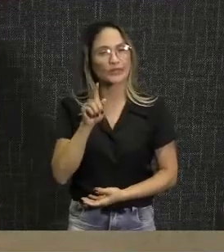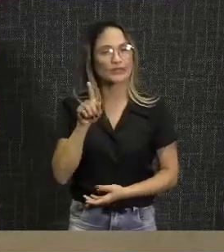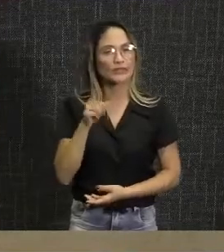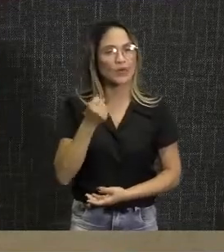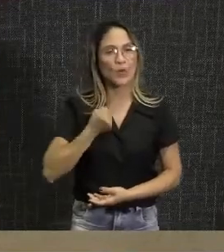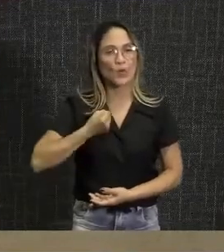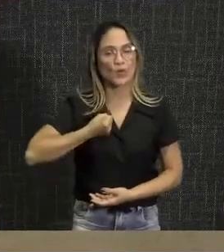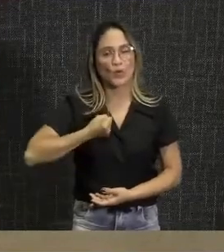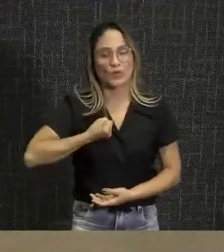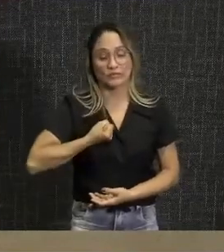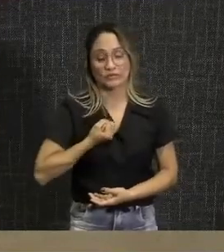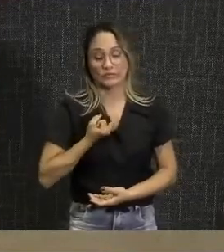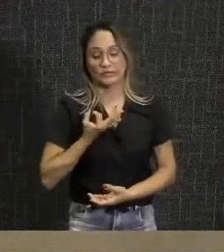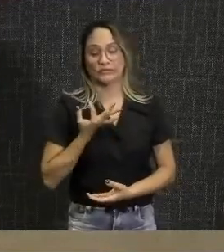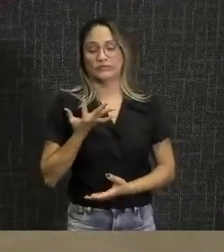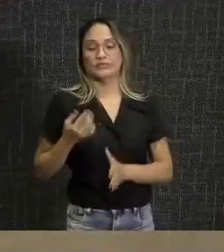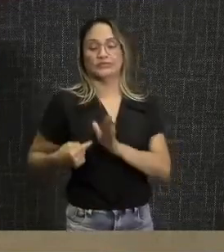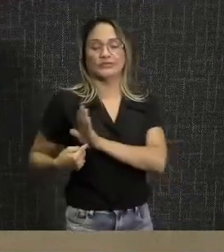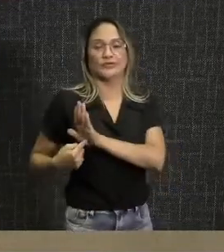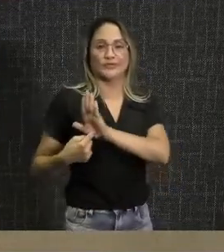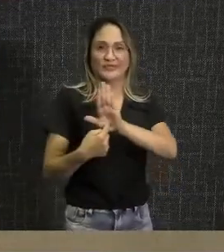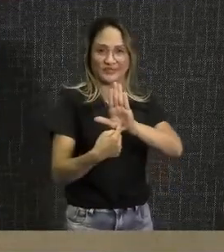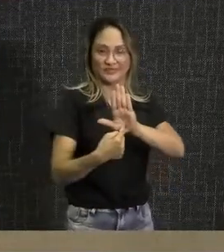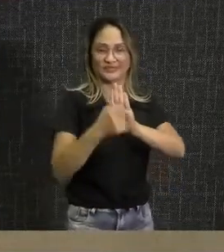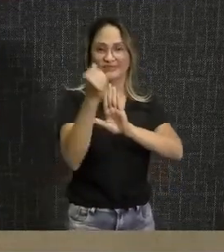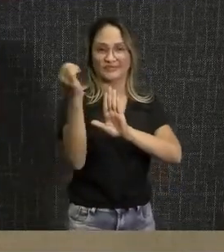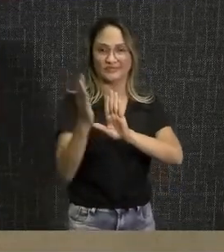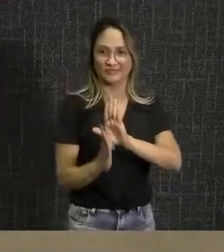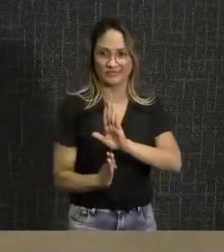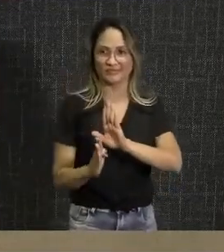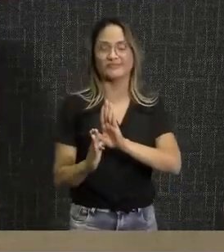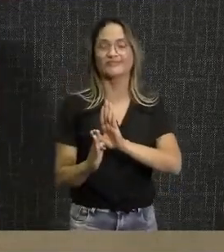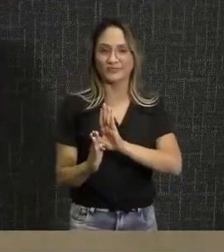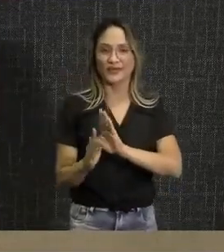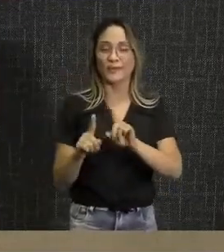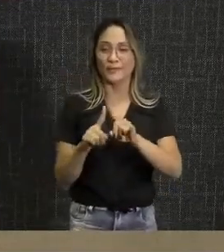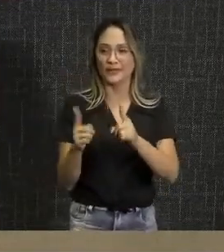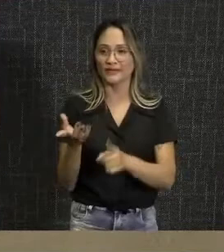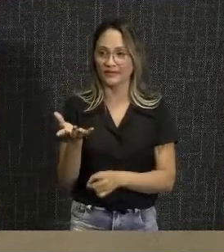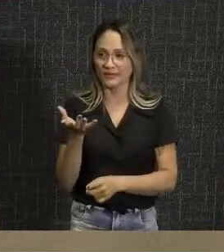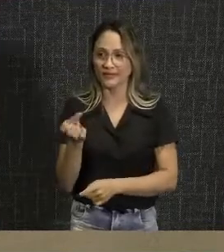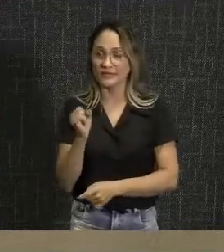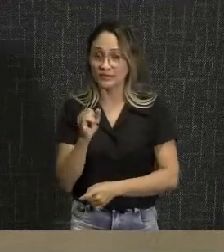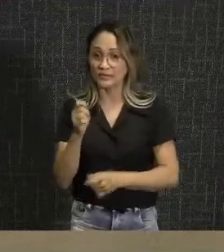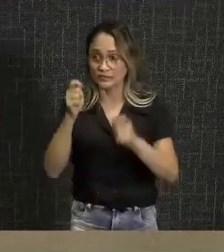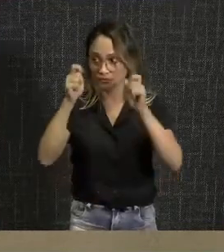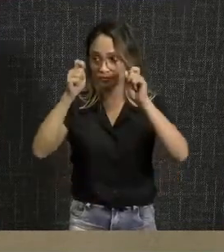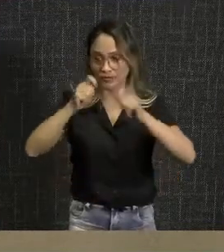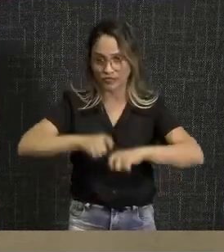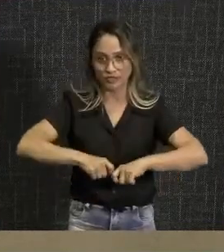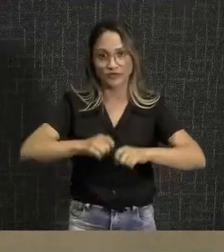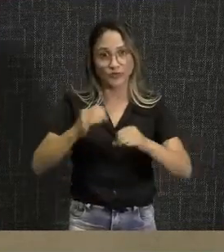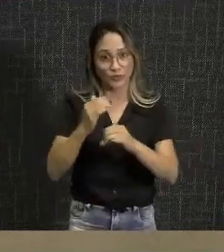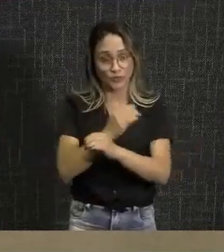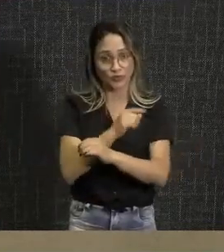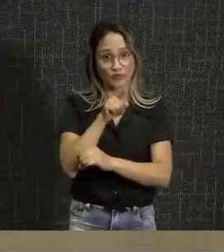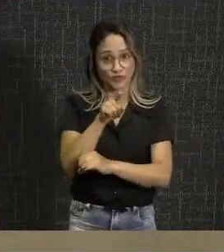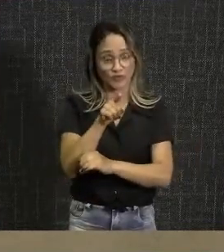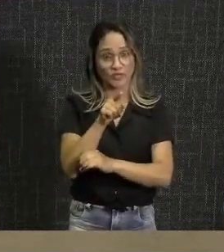números saíram recentes aí da perda do PIB do Brasil. Mas eu queria que, se fosse possível, nesse fechamento, você